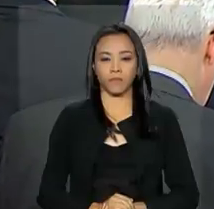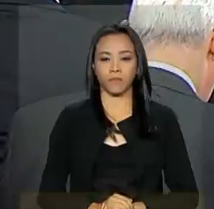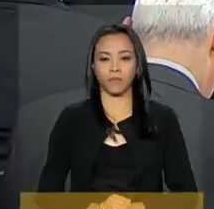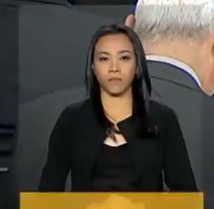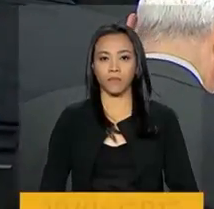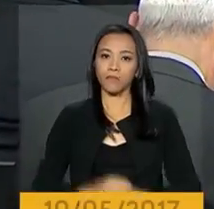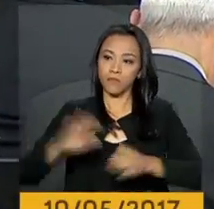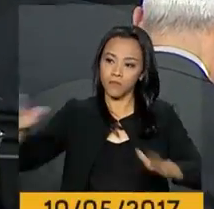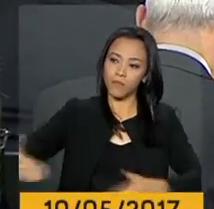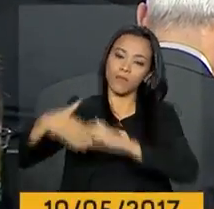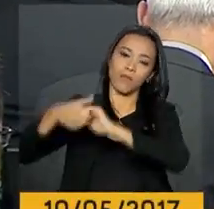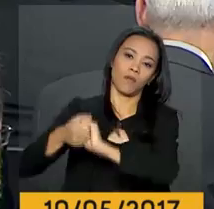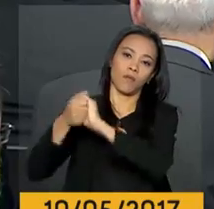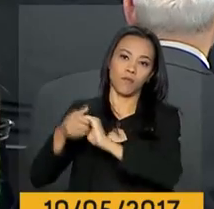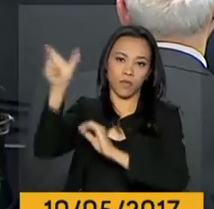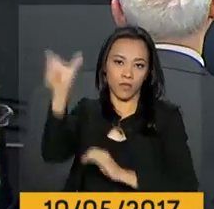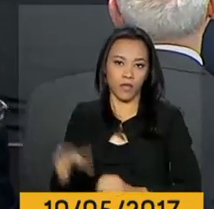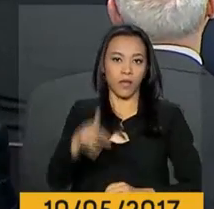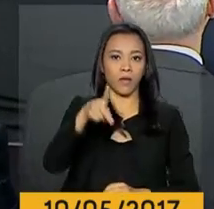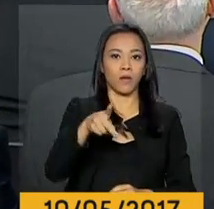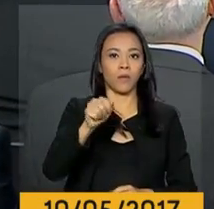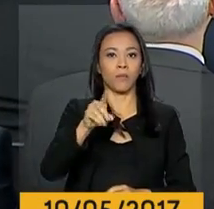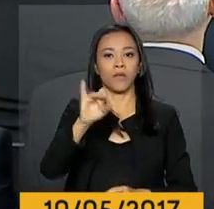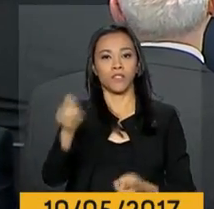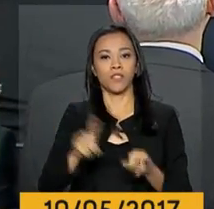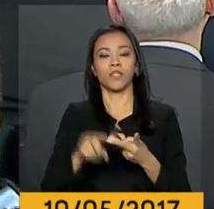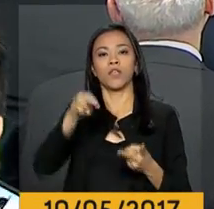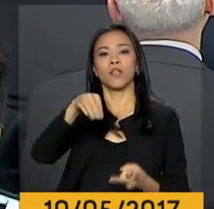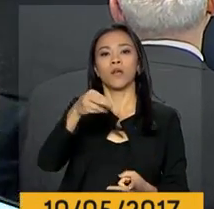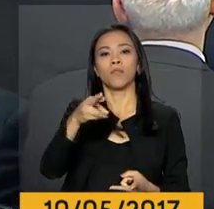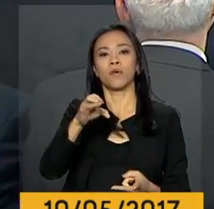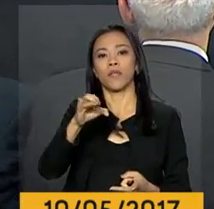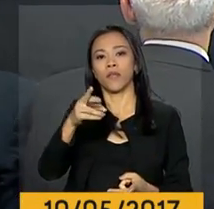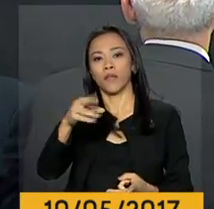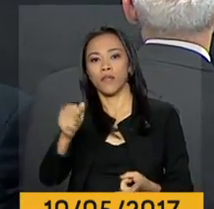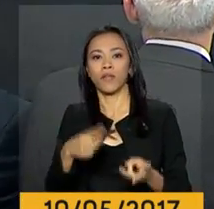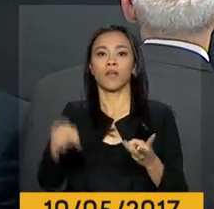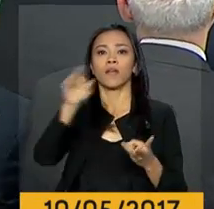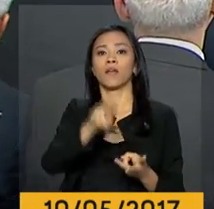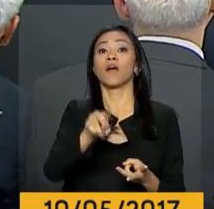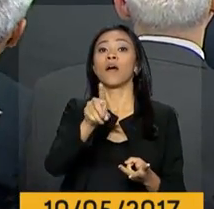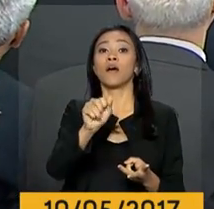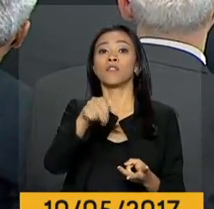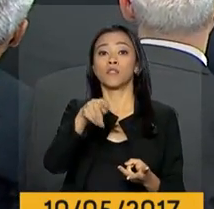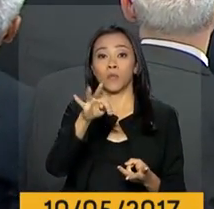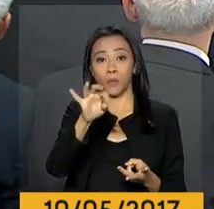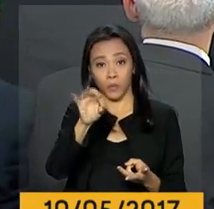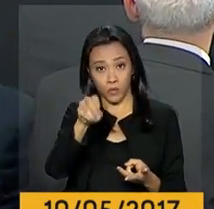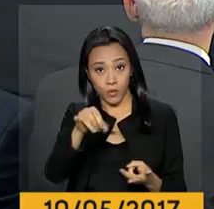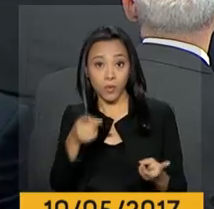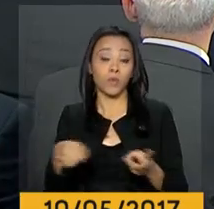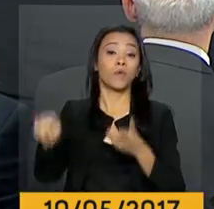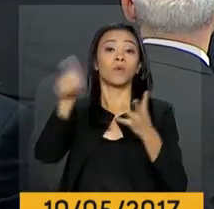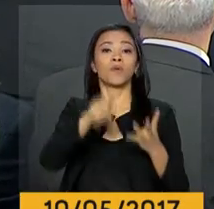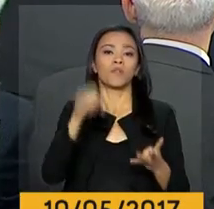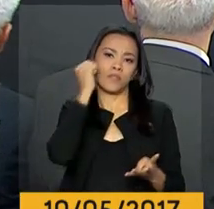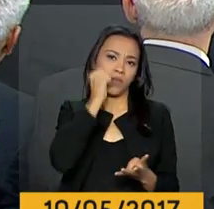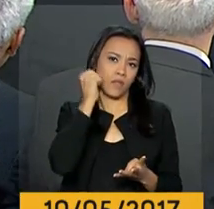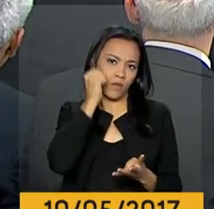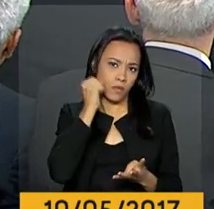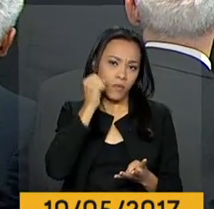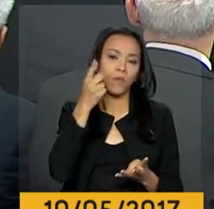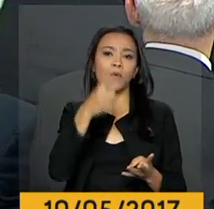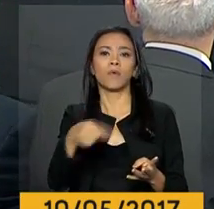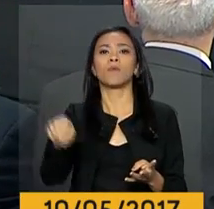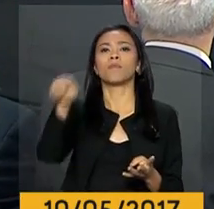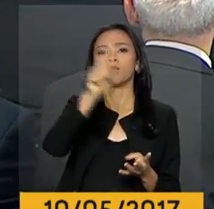Padilha o Maurício Quintela o Moreira Franco Antônio Imbassaí os senadores o Fagundes José